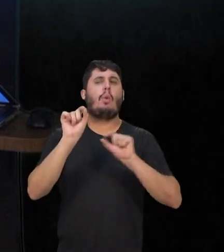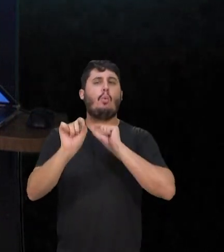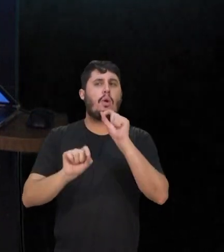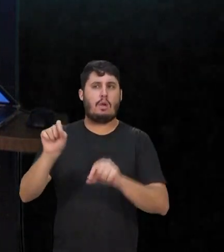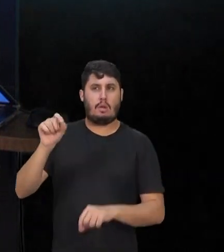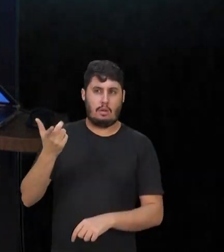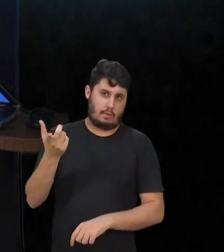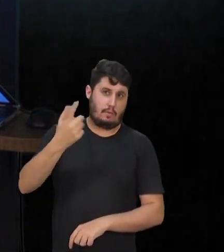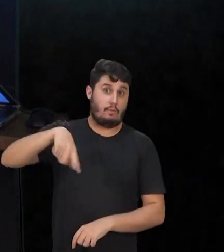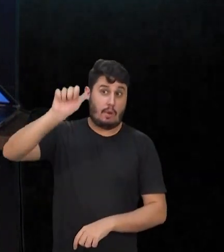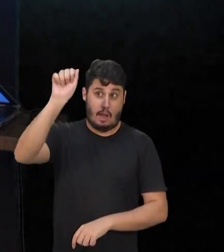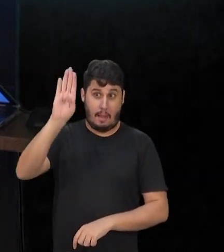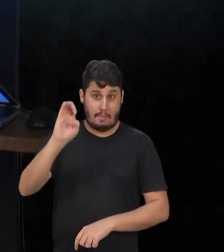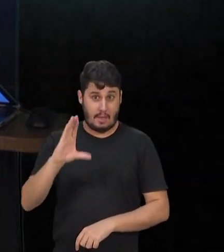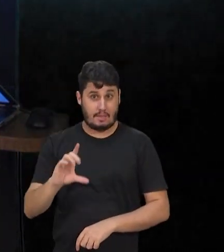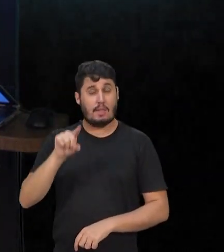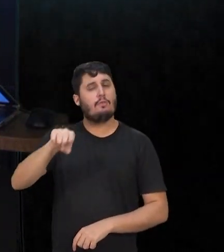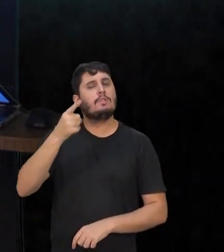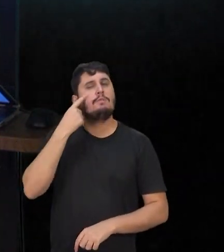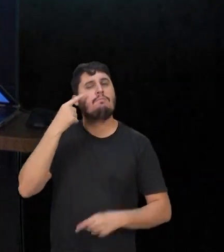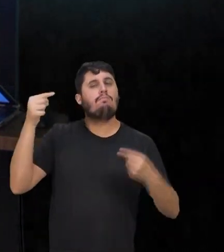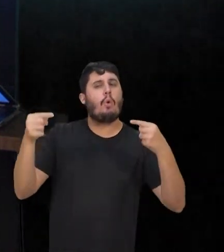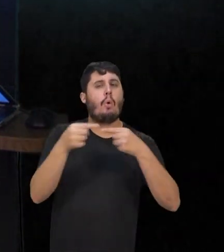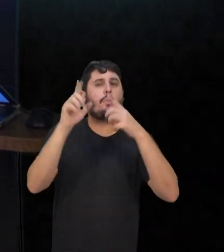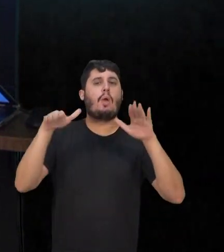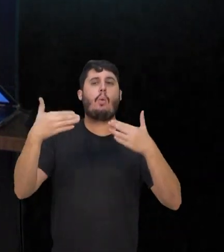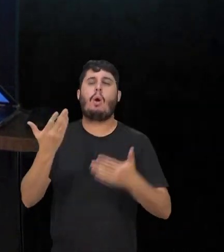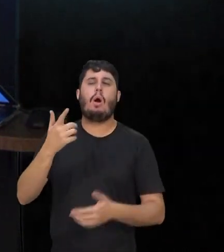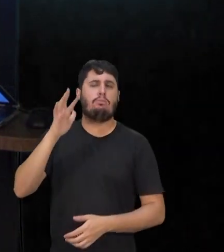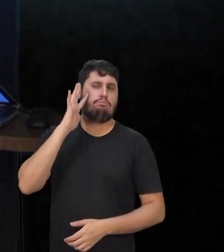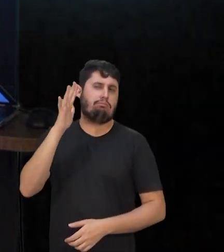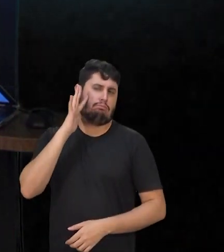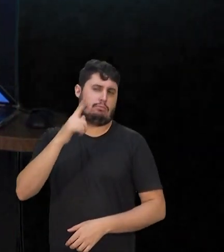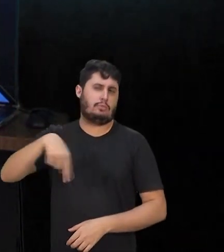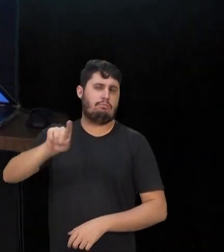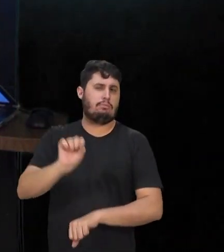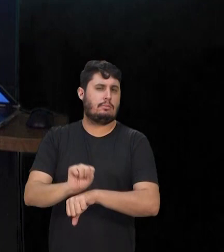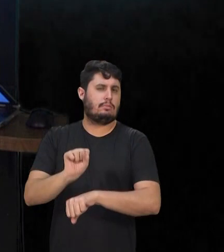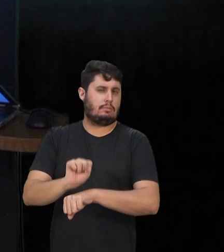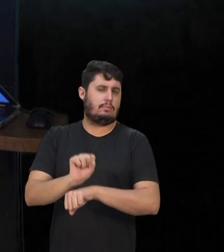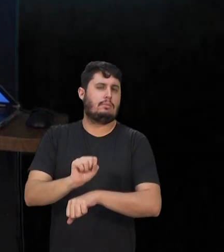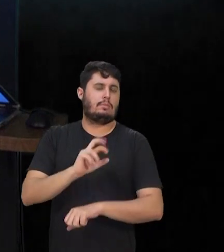tempinho também para vocês analisarem essas respostas, essas alternativas.